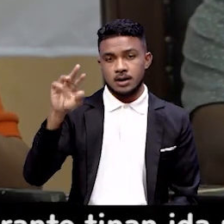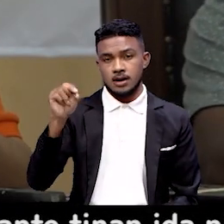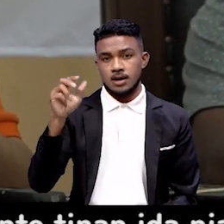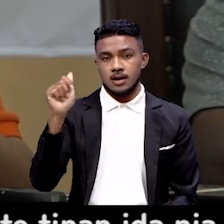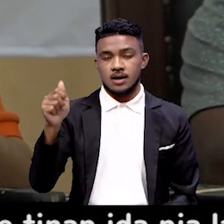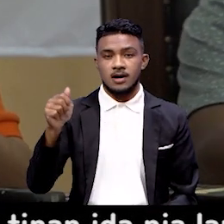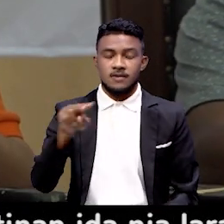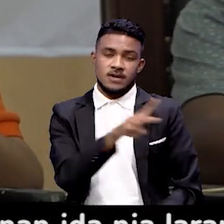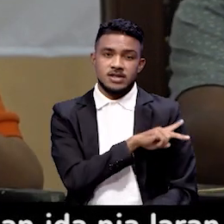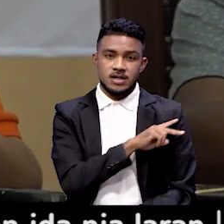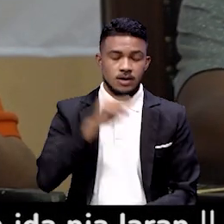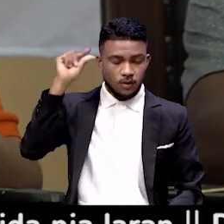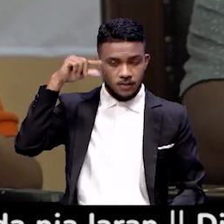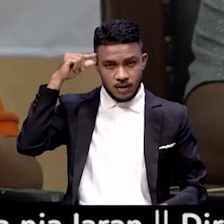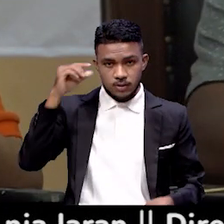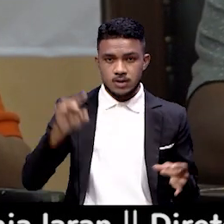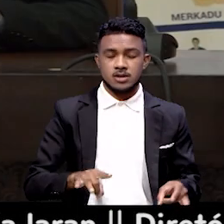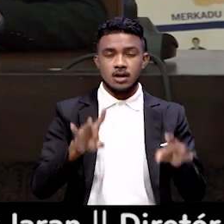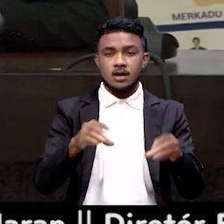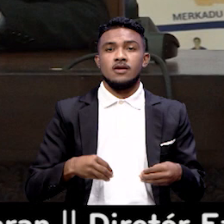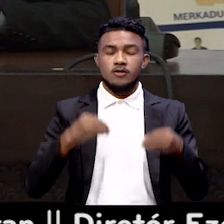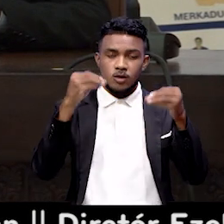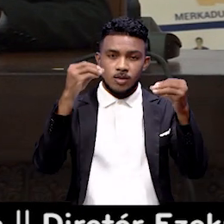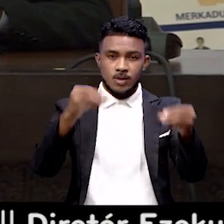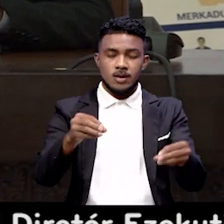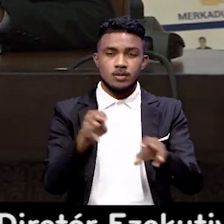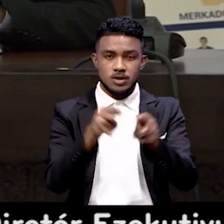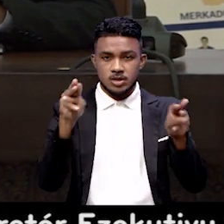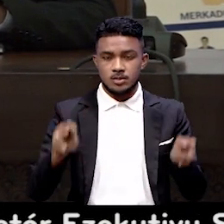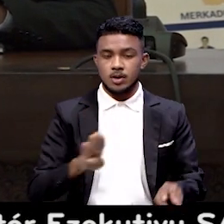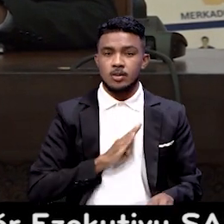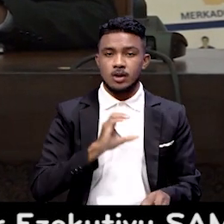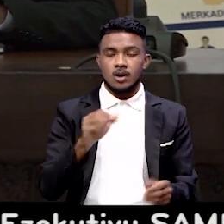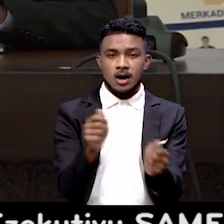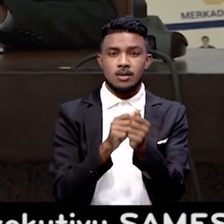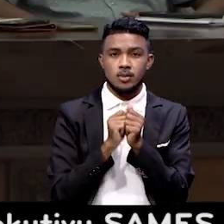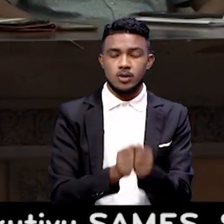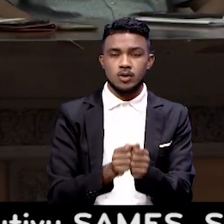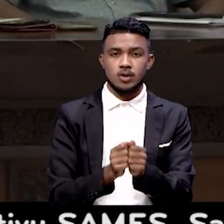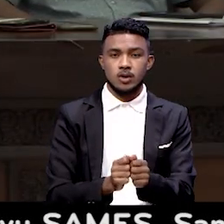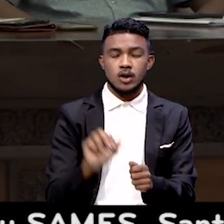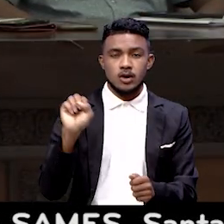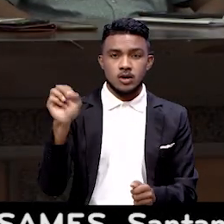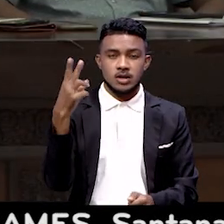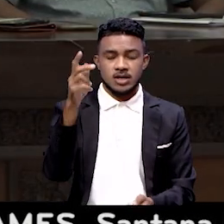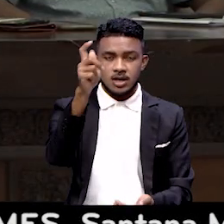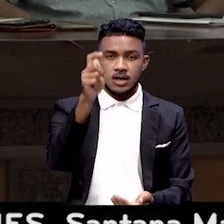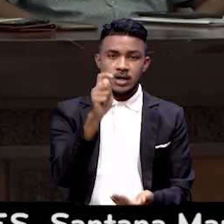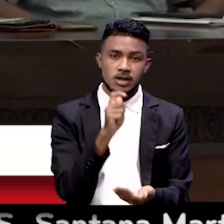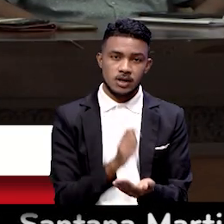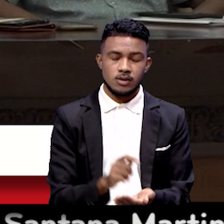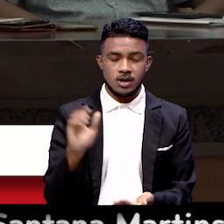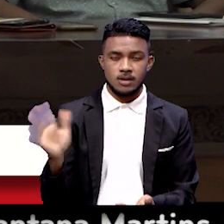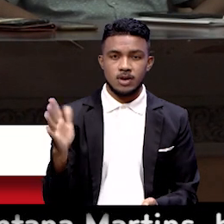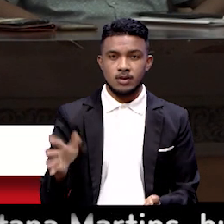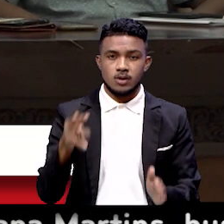Austrália oferece se haruka ba município Bocau, Hamutuk 12 Rihun Lima Nulo. E semana on, itasissimo número da BOT,